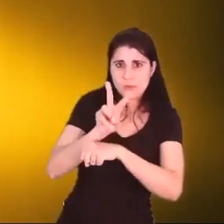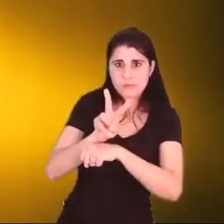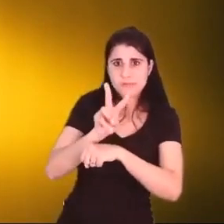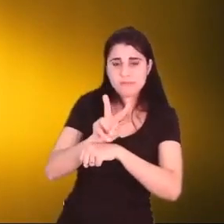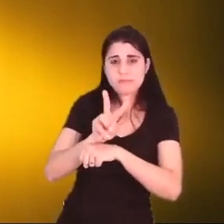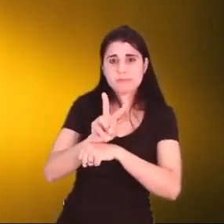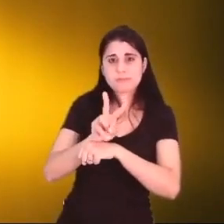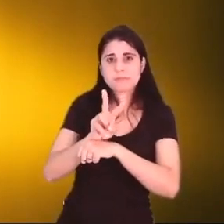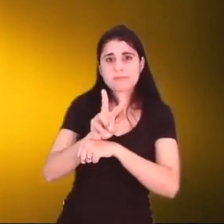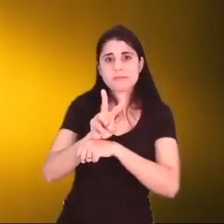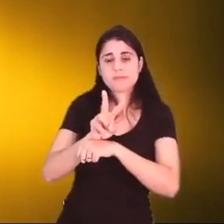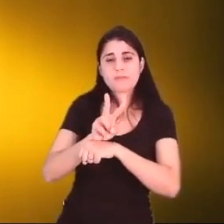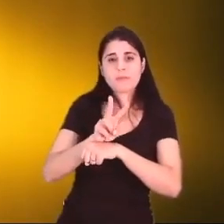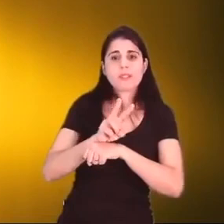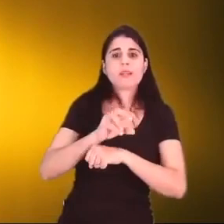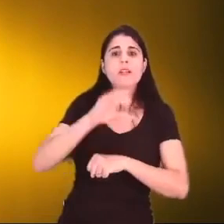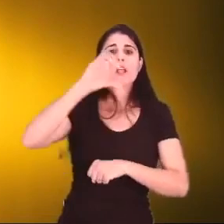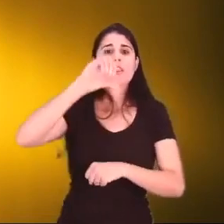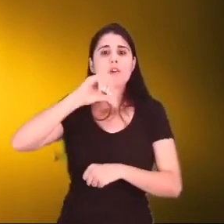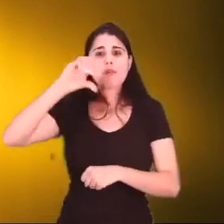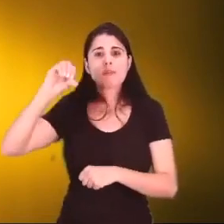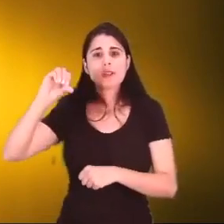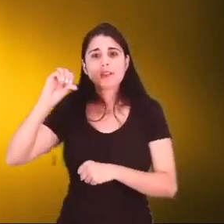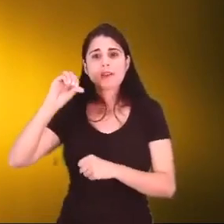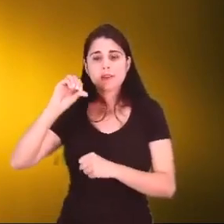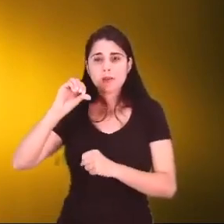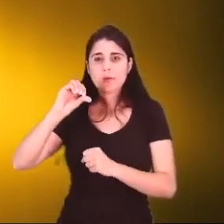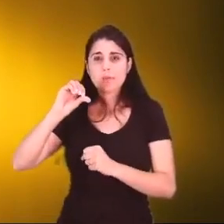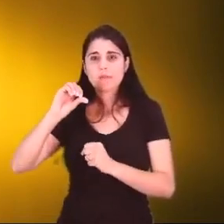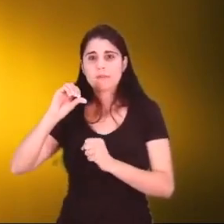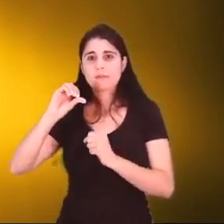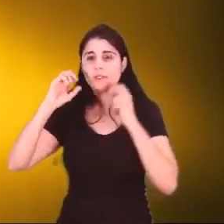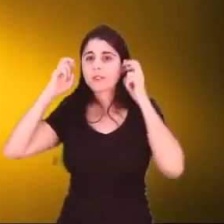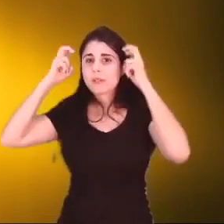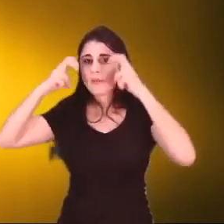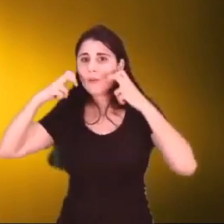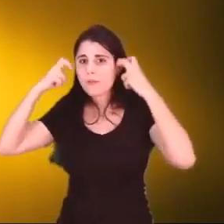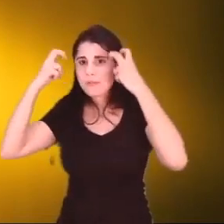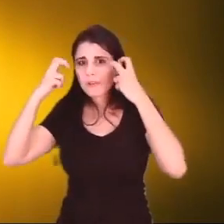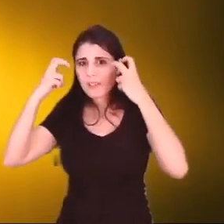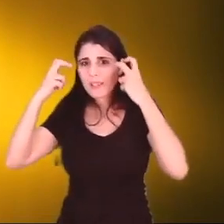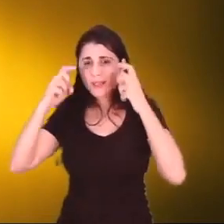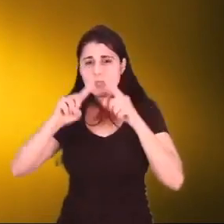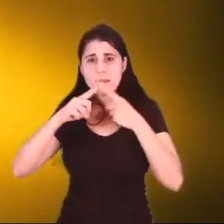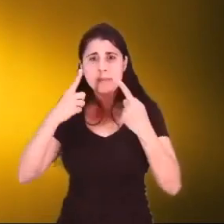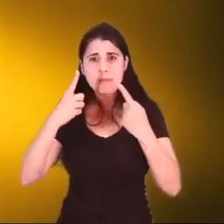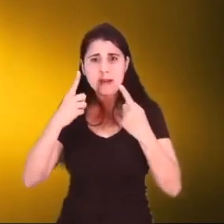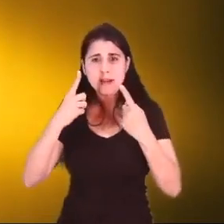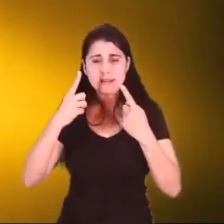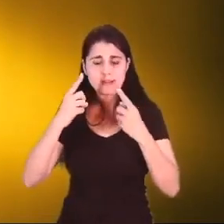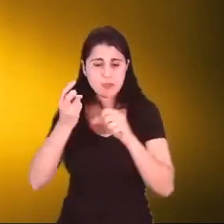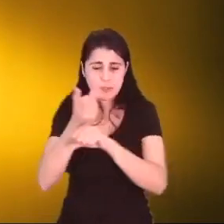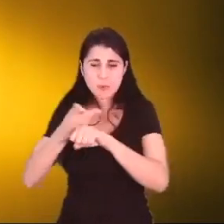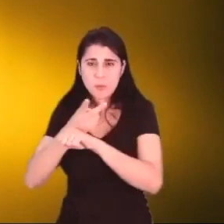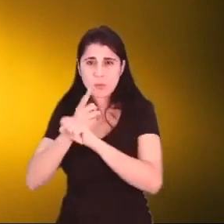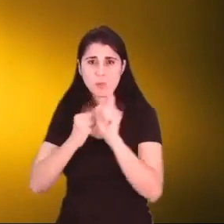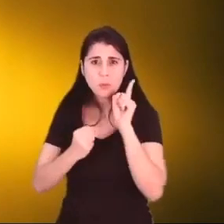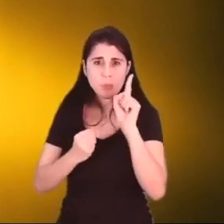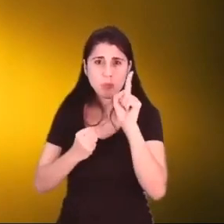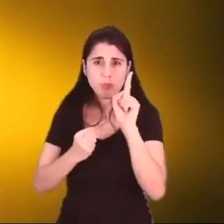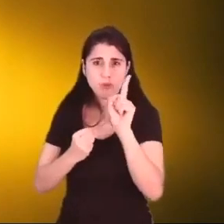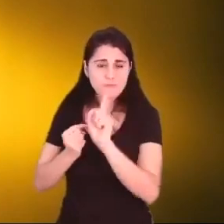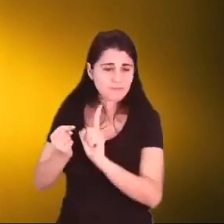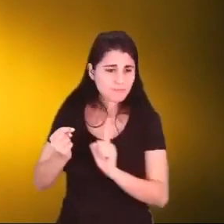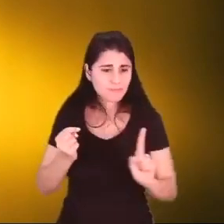deixa 99 ovelhas para ir em busca da transmalhada. E ele